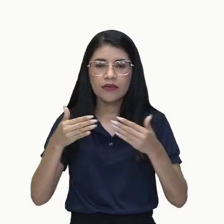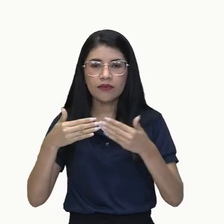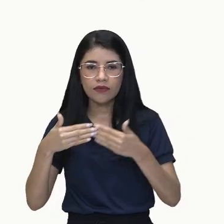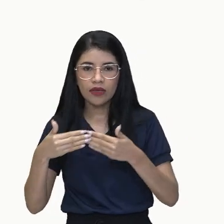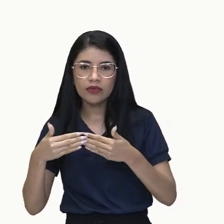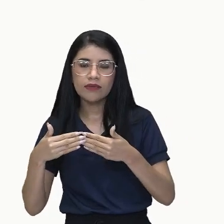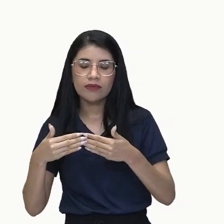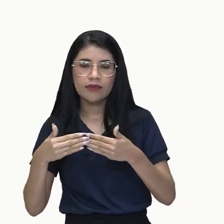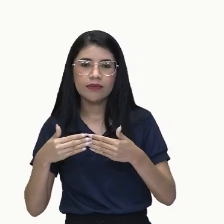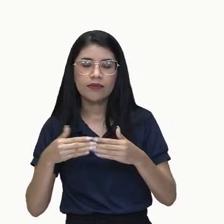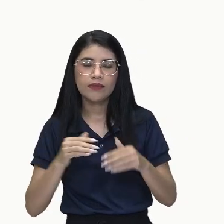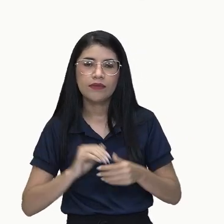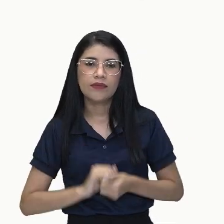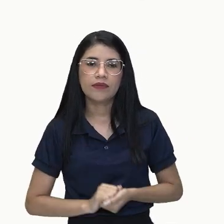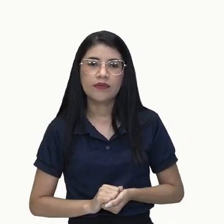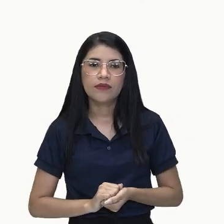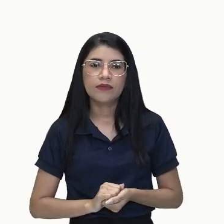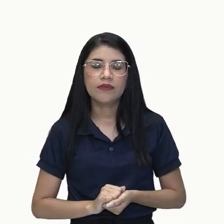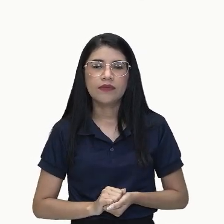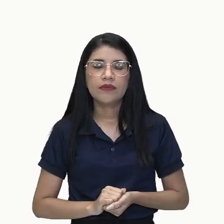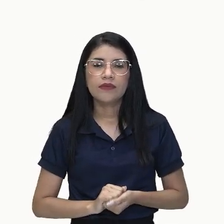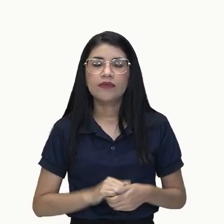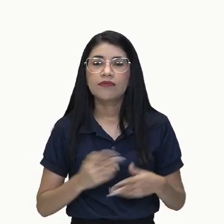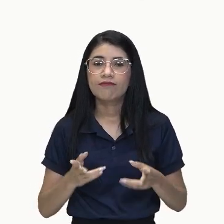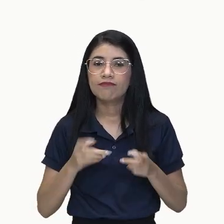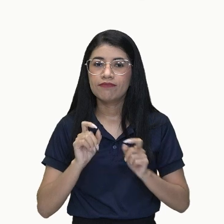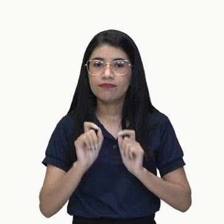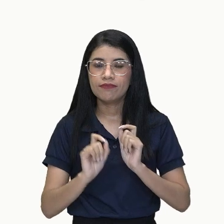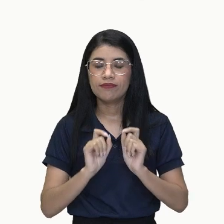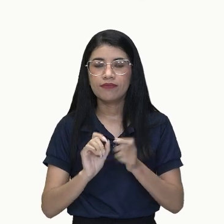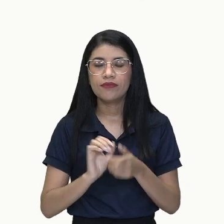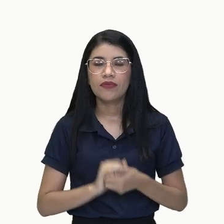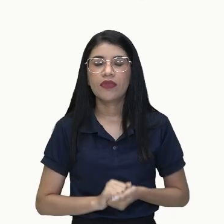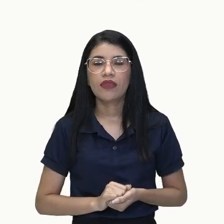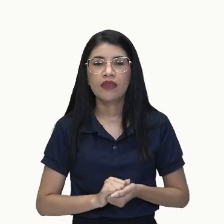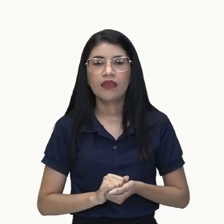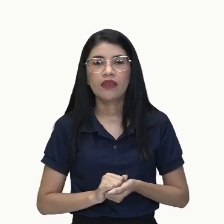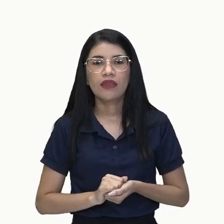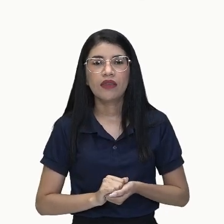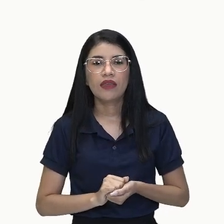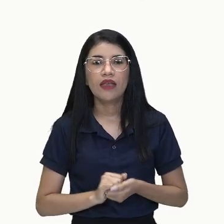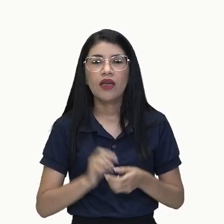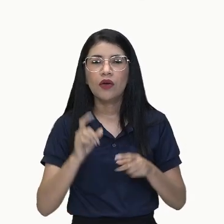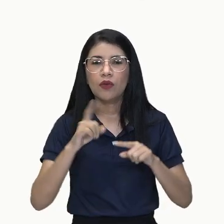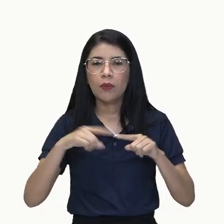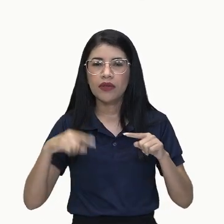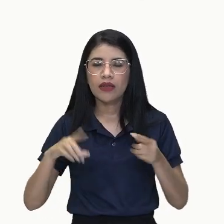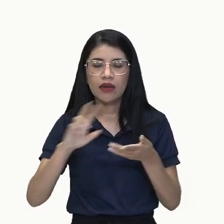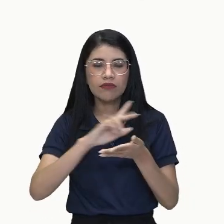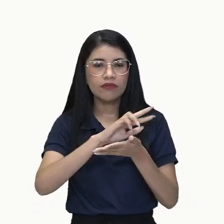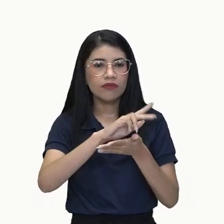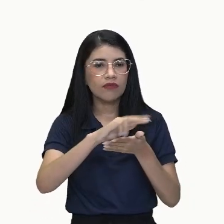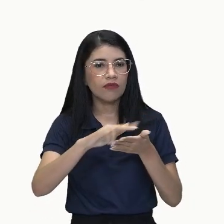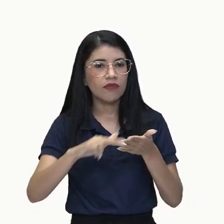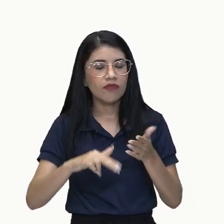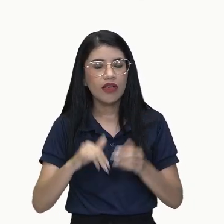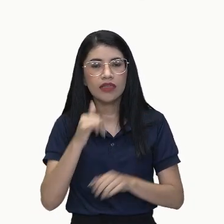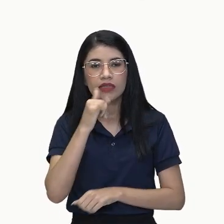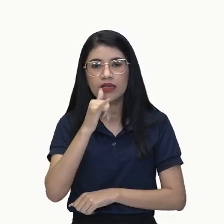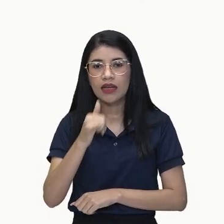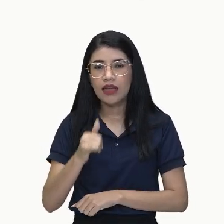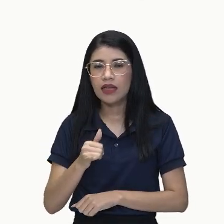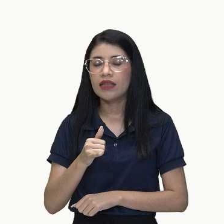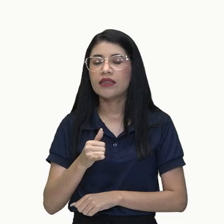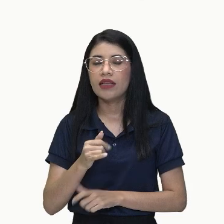e fechamento do circuito. Então, percebam aí como esses dispositivos elétricos